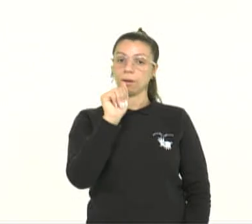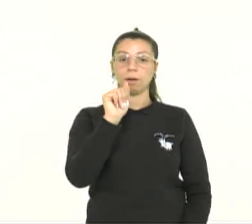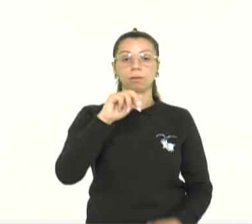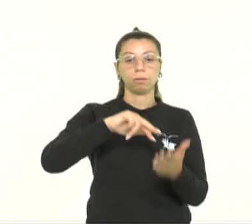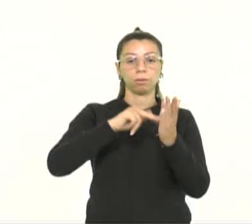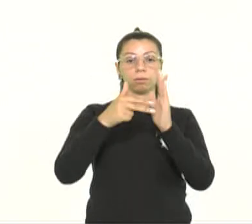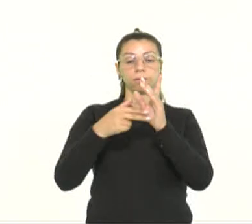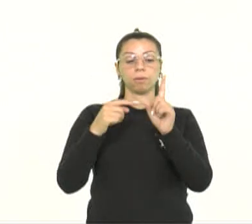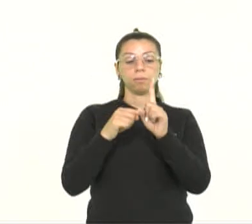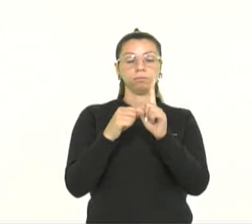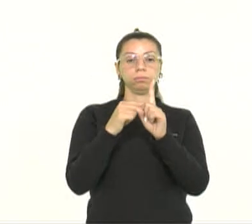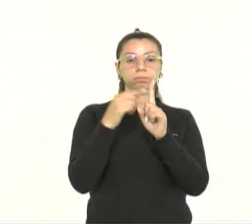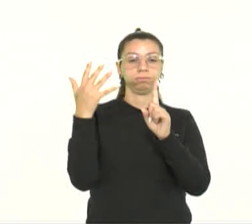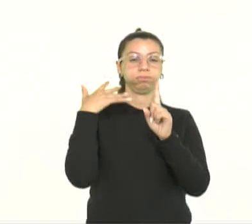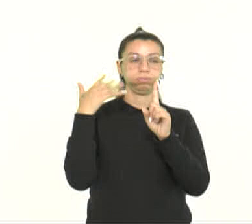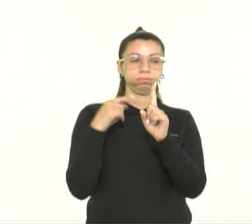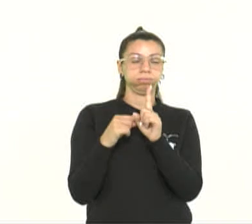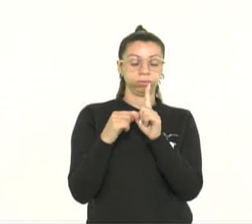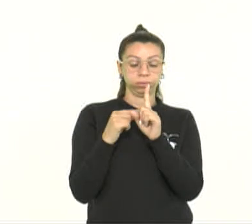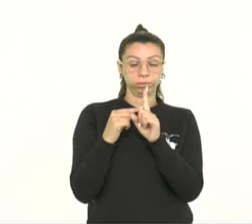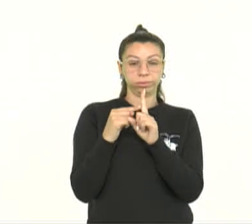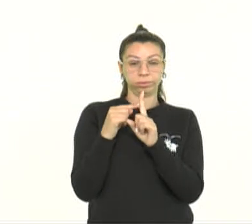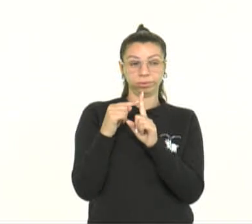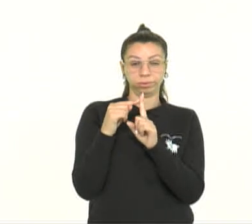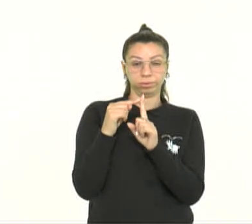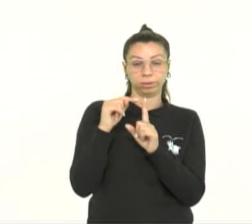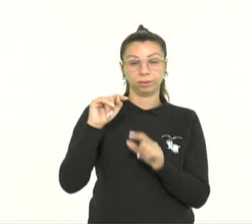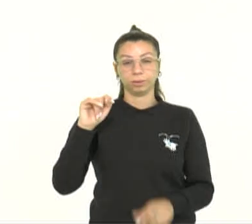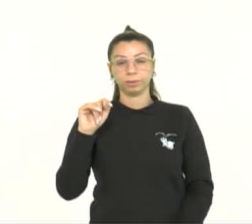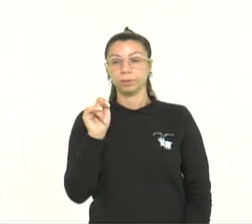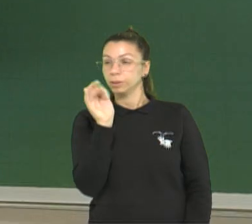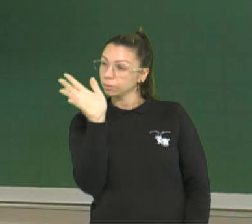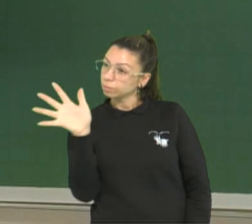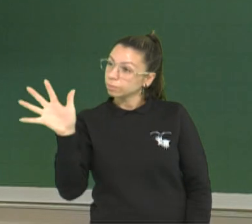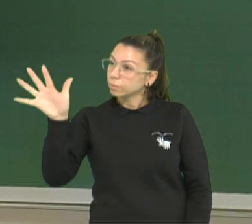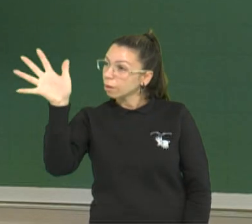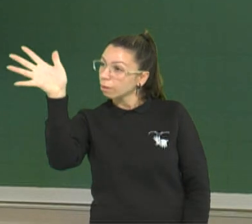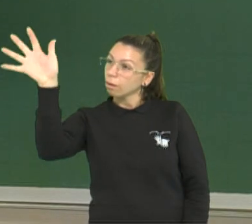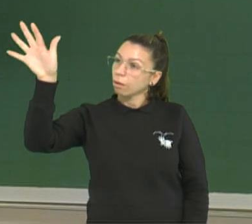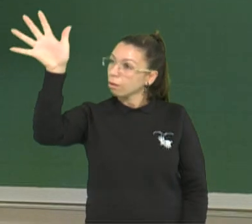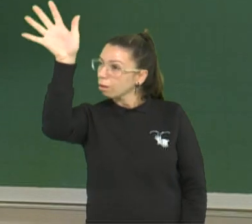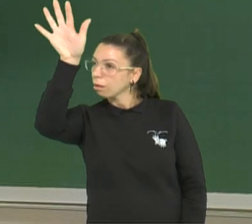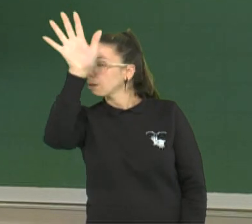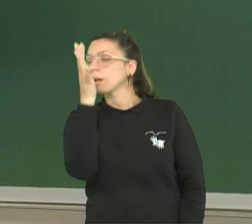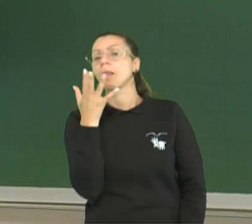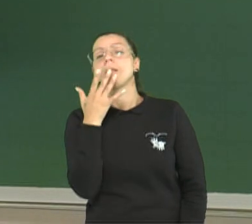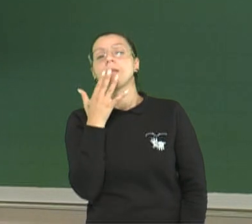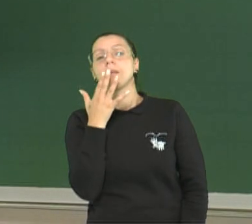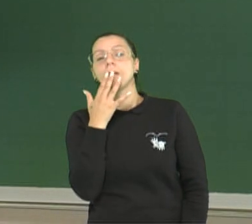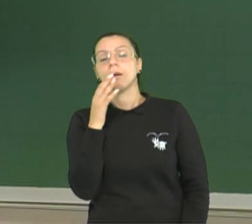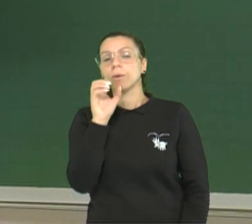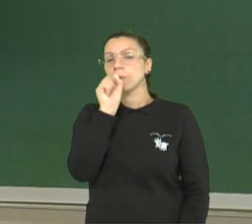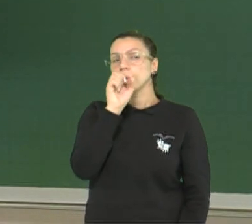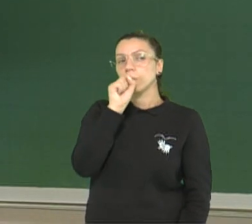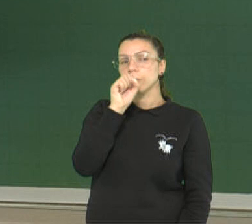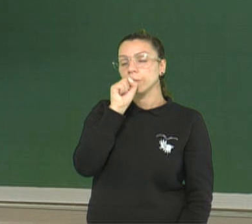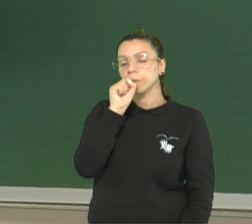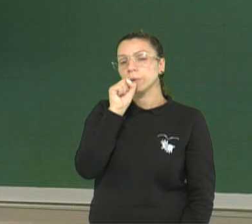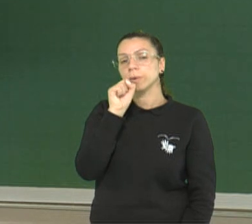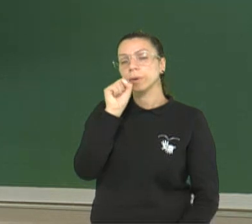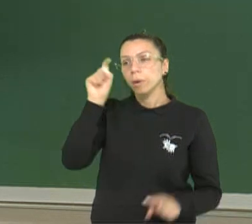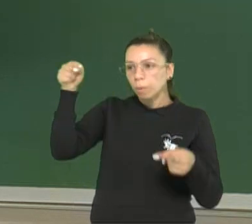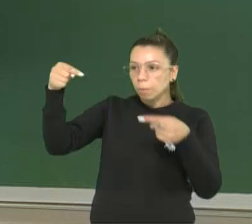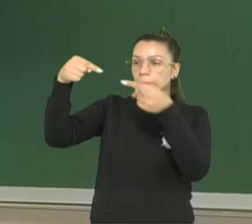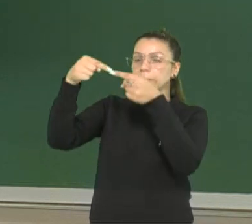quente. Então toda a área que você está observando aqui na coloração laranja, que corresponde ao clima CFA, ele